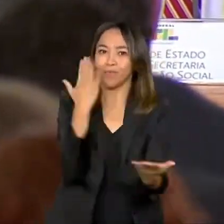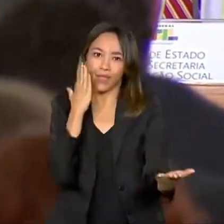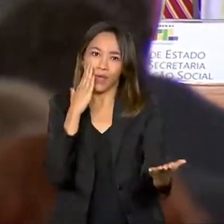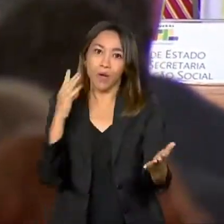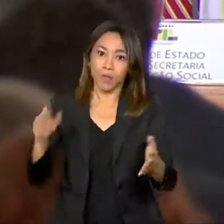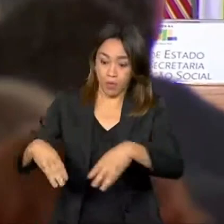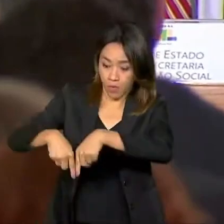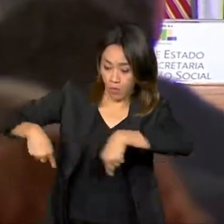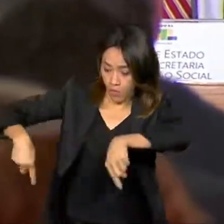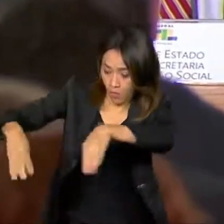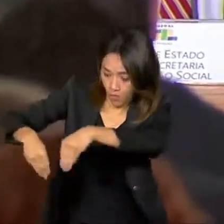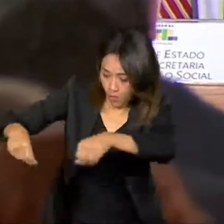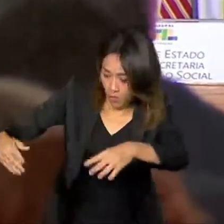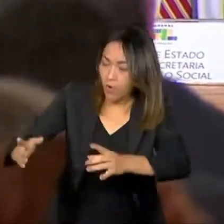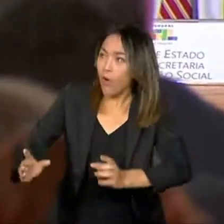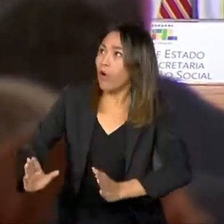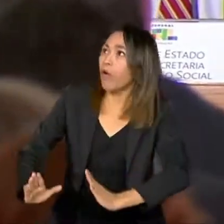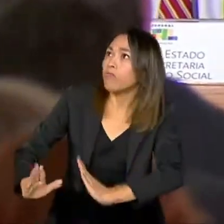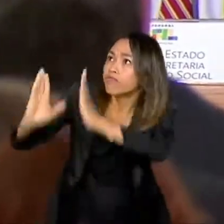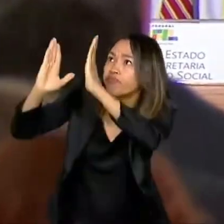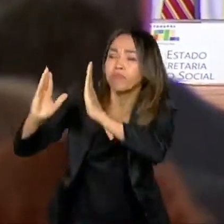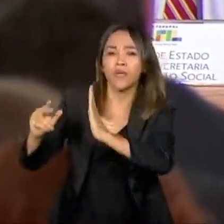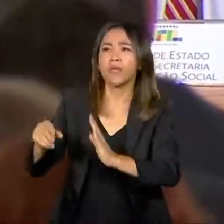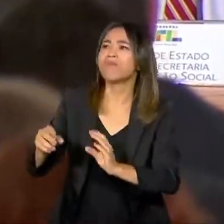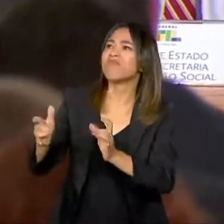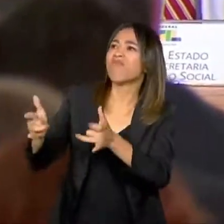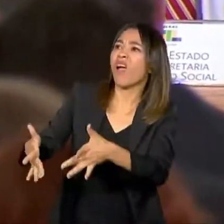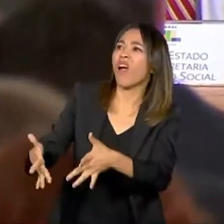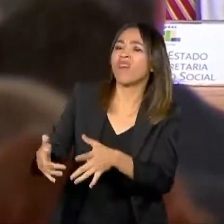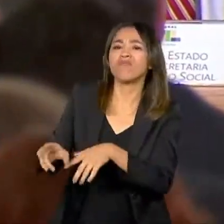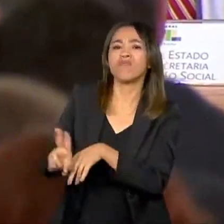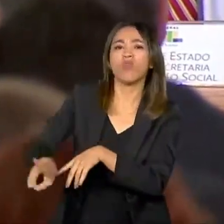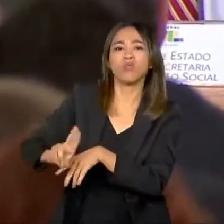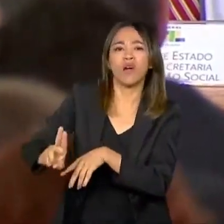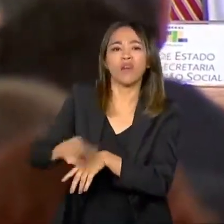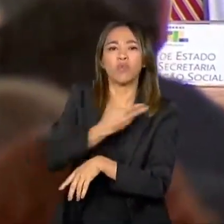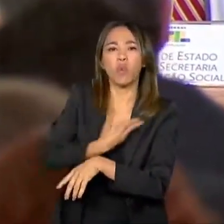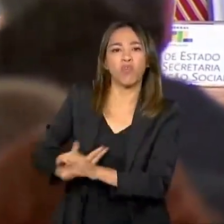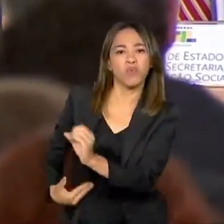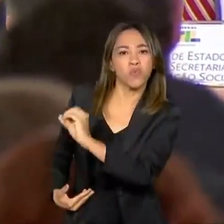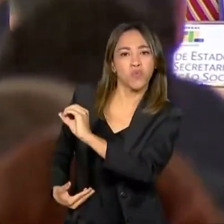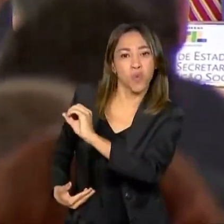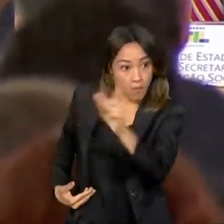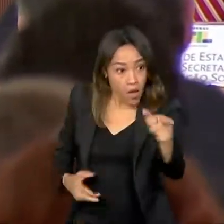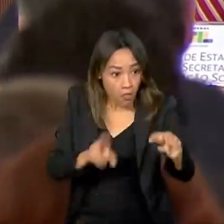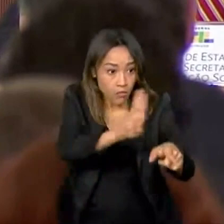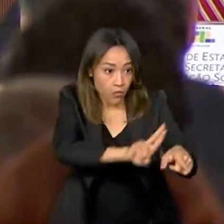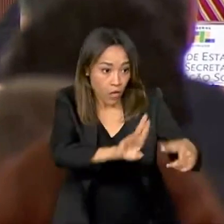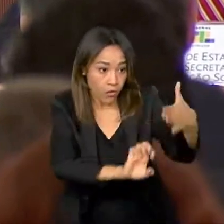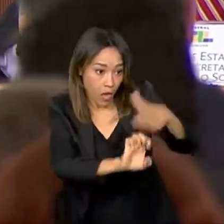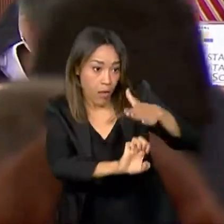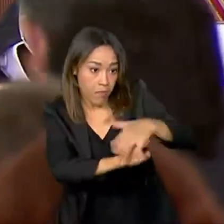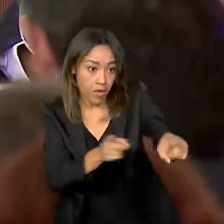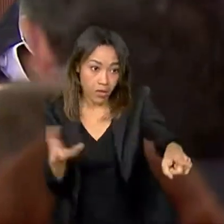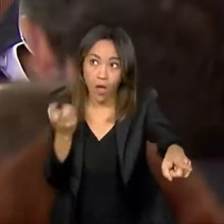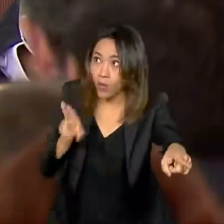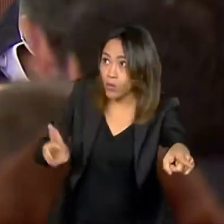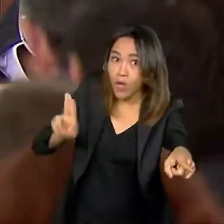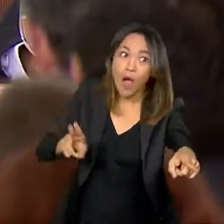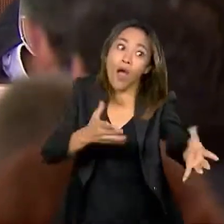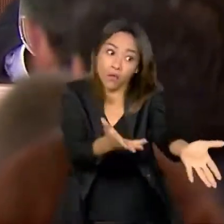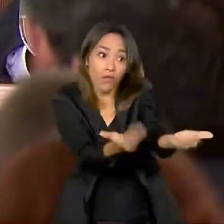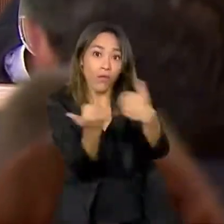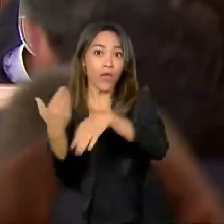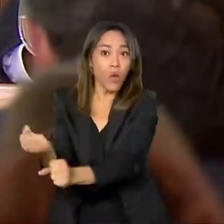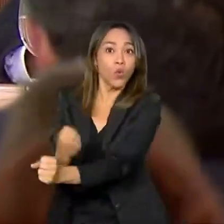patrimônio que ele não tem uma utilização essencial pro melhor pro setor público mas pode ser utilizado pro setor privado e o setor privado constrói algo que